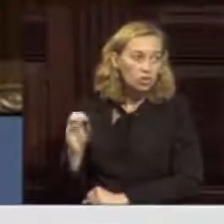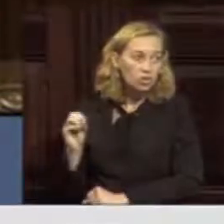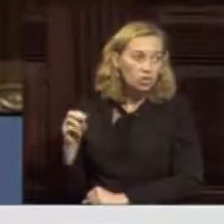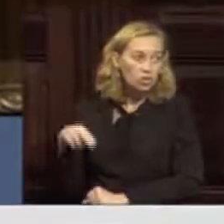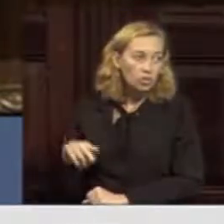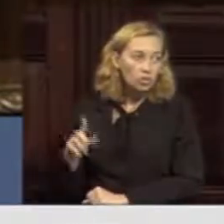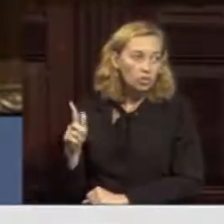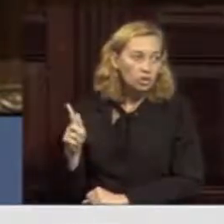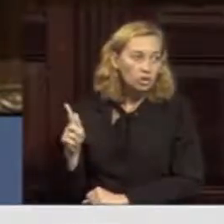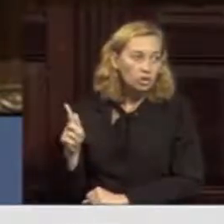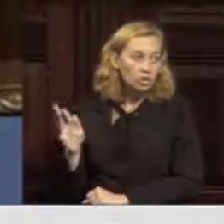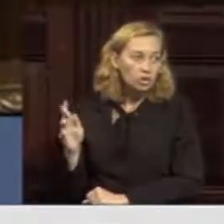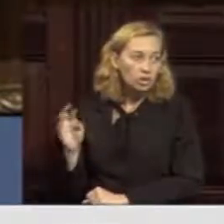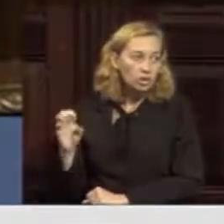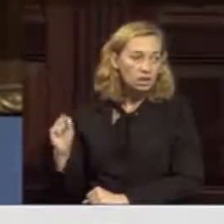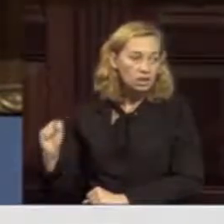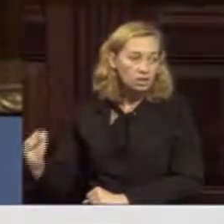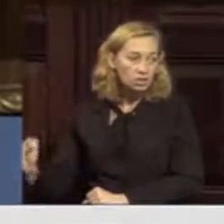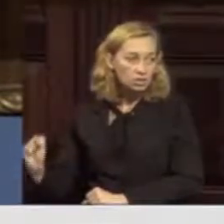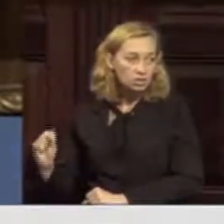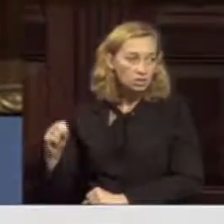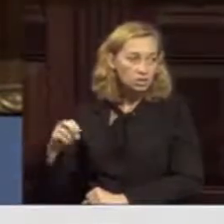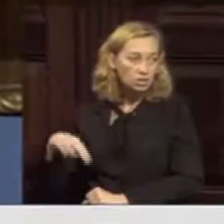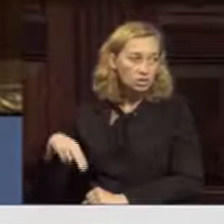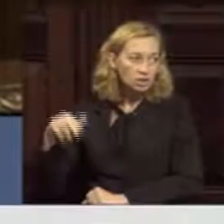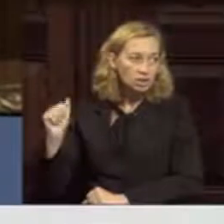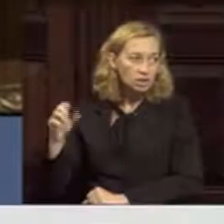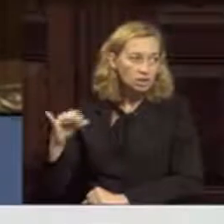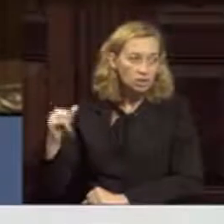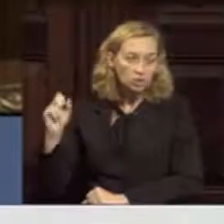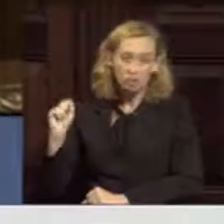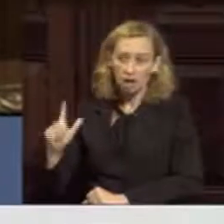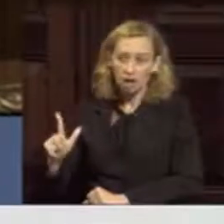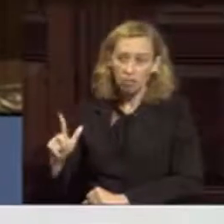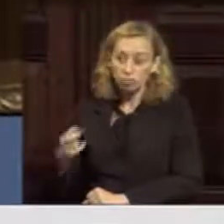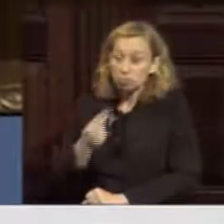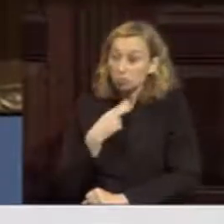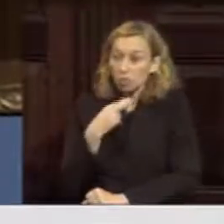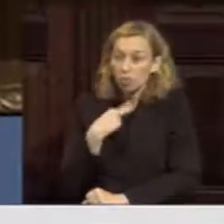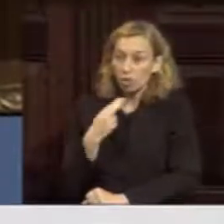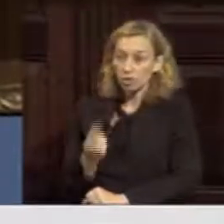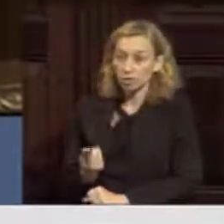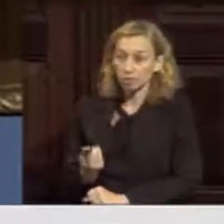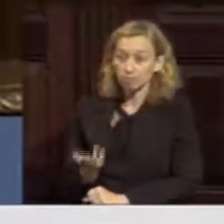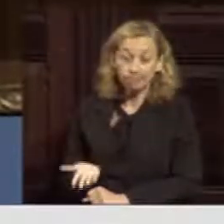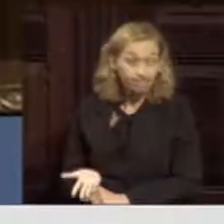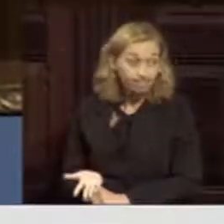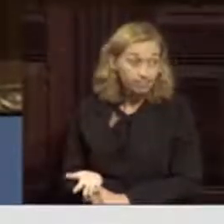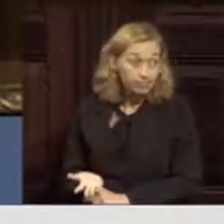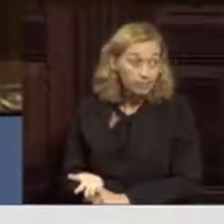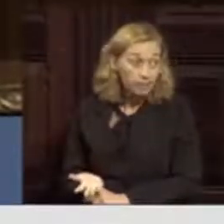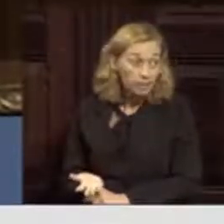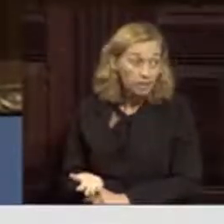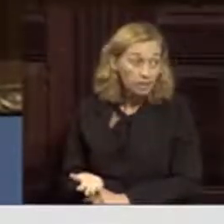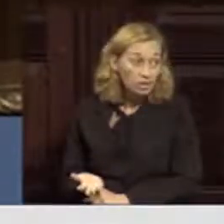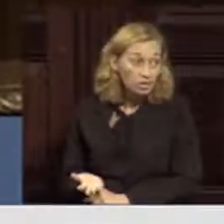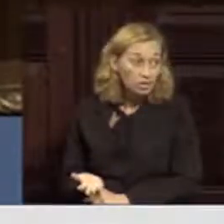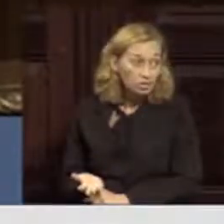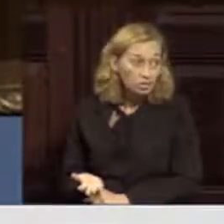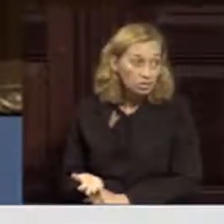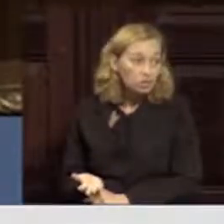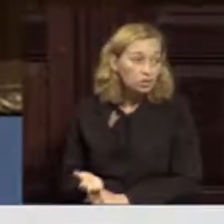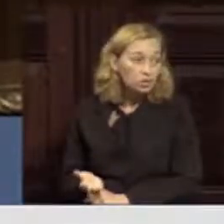de propor emendas a essas cláusulas pétreas da Constituição, que o poder constituinte do Congresso Nacional ordinário é um